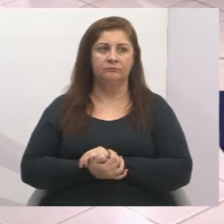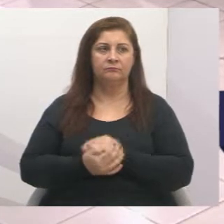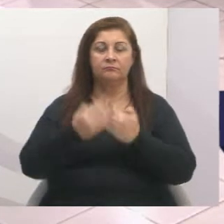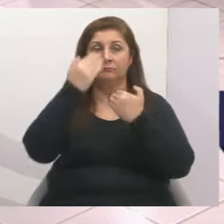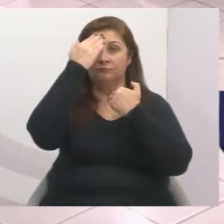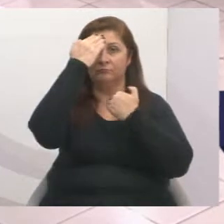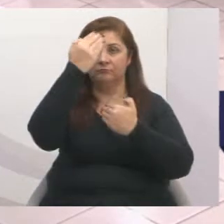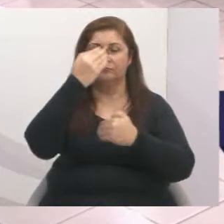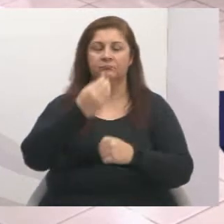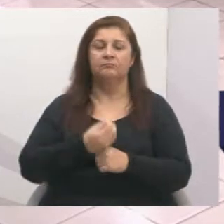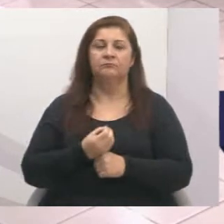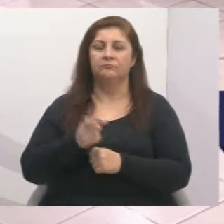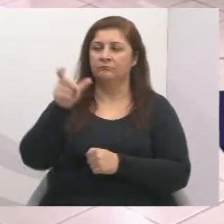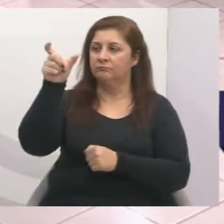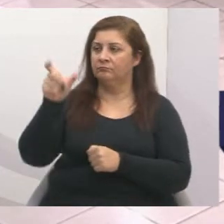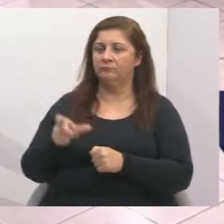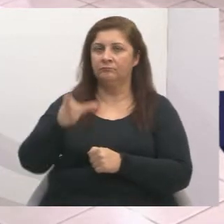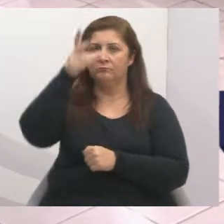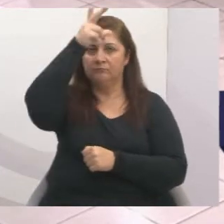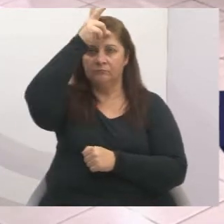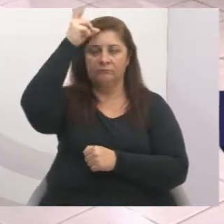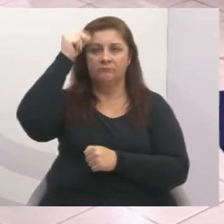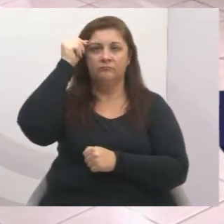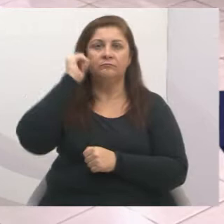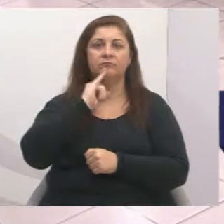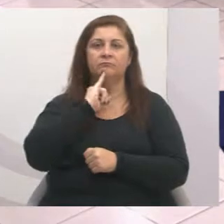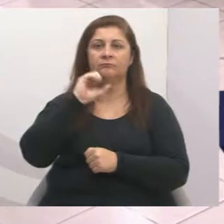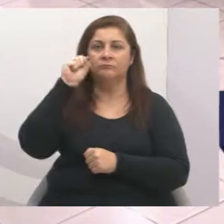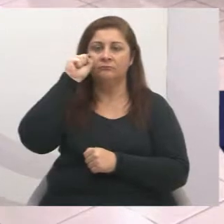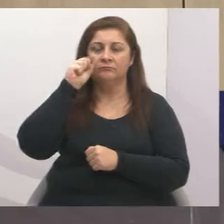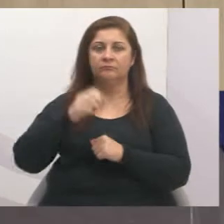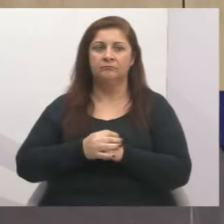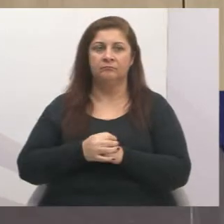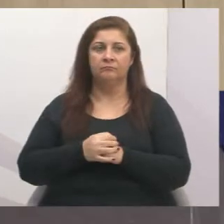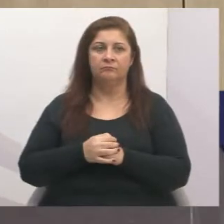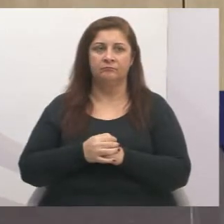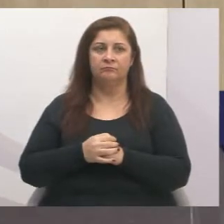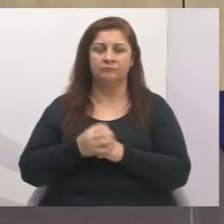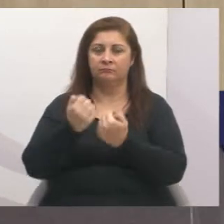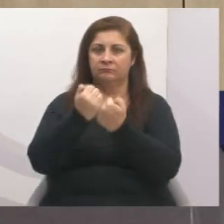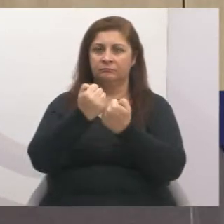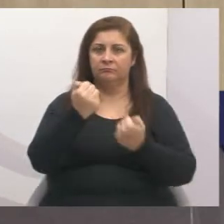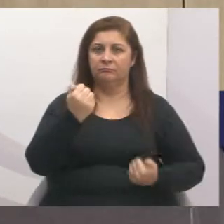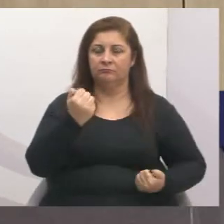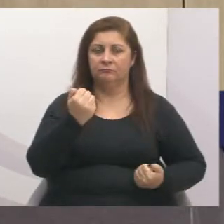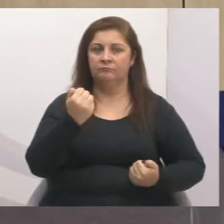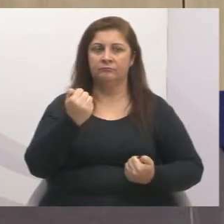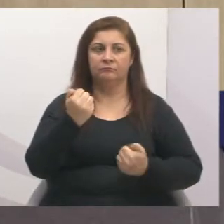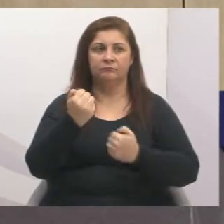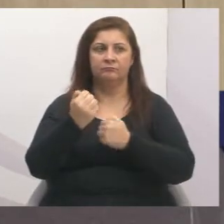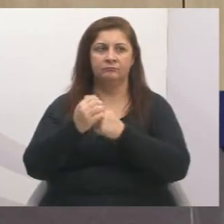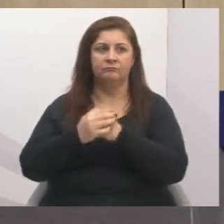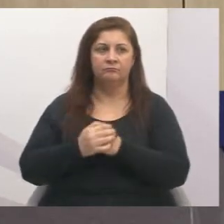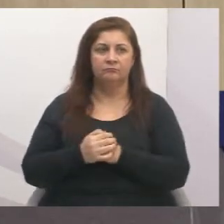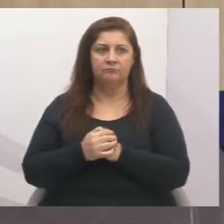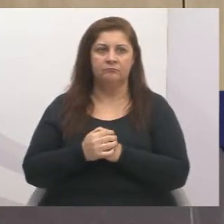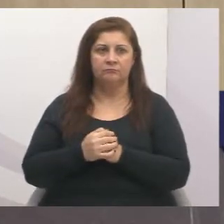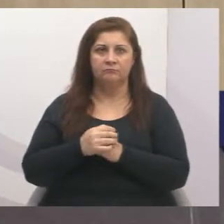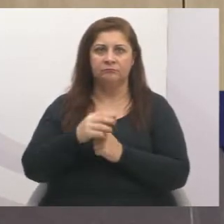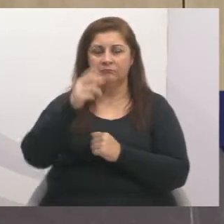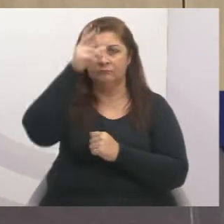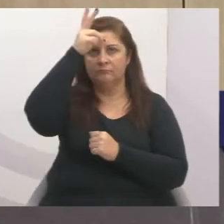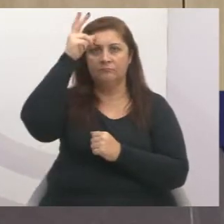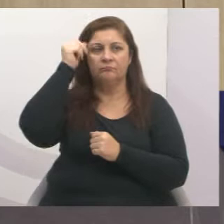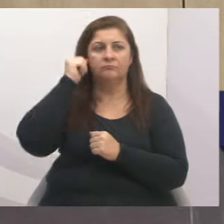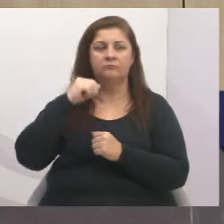Agradeço a presença do prefeito municipal, Isaías José de Santana, da senhora Rossana Vasques, presidente do Instituto de Previdência do município, dos